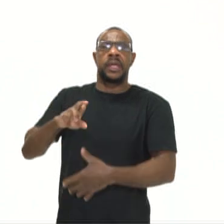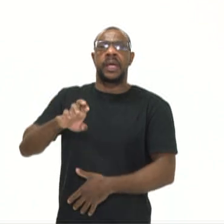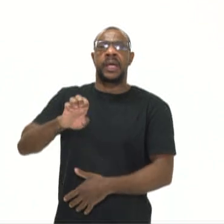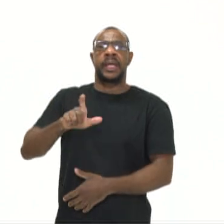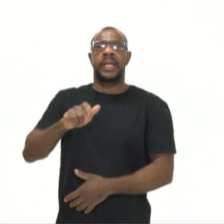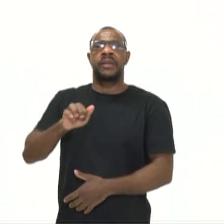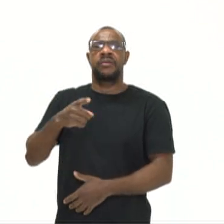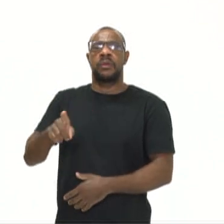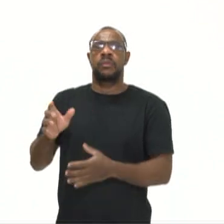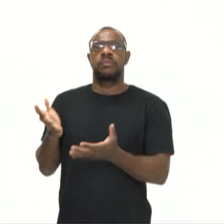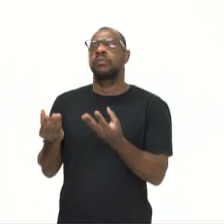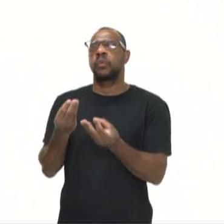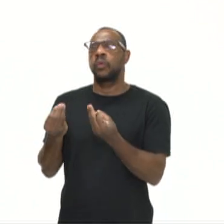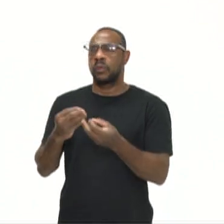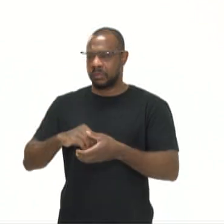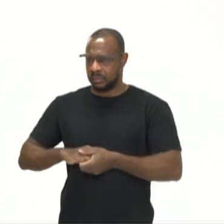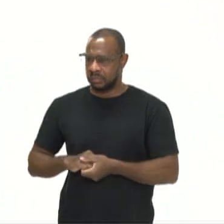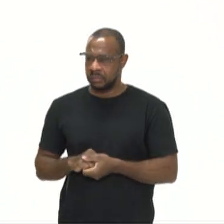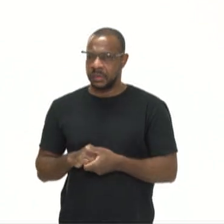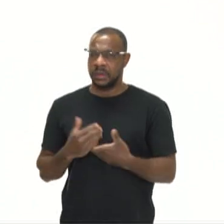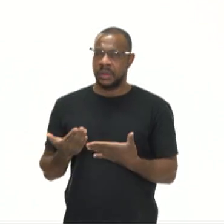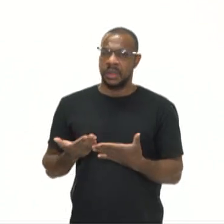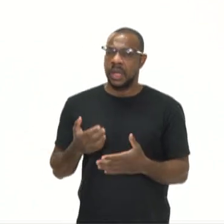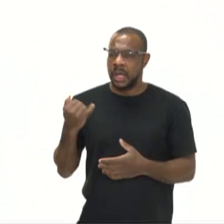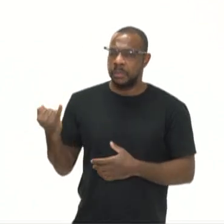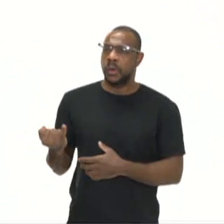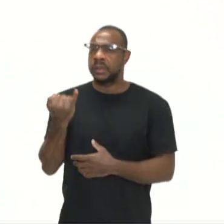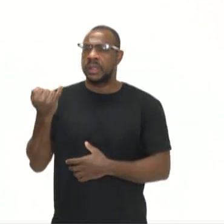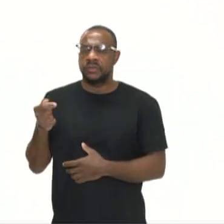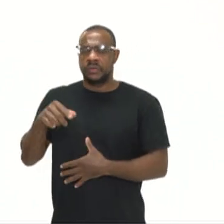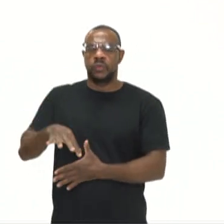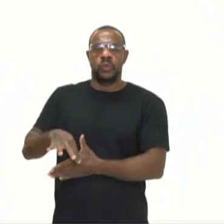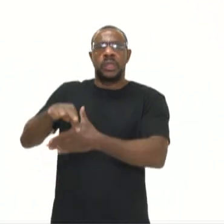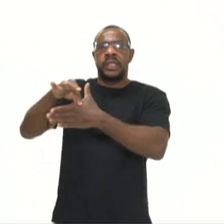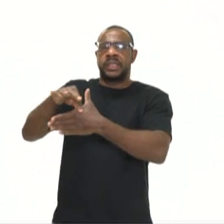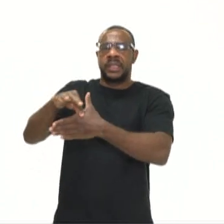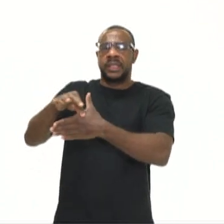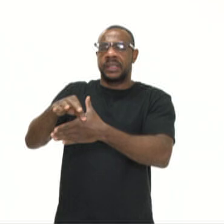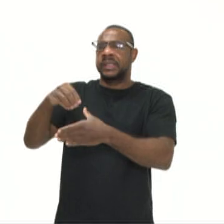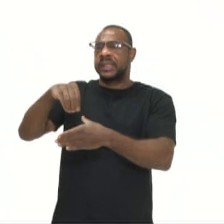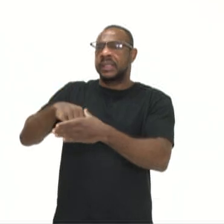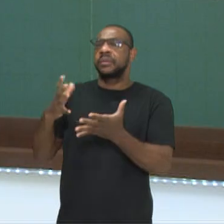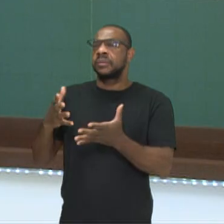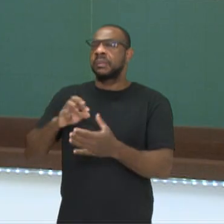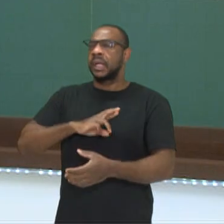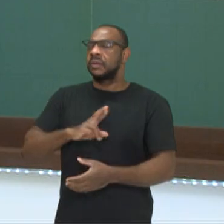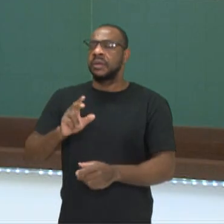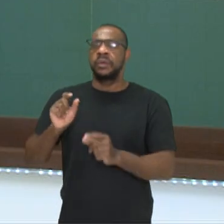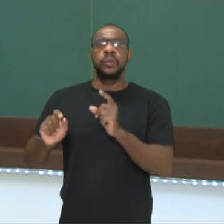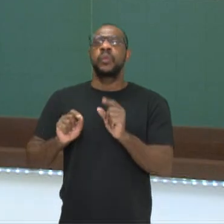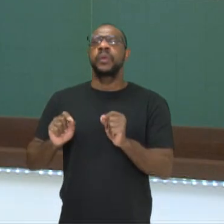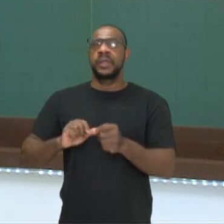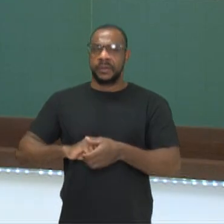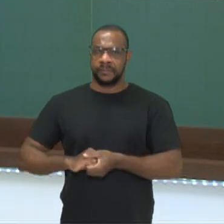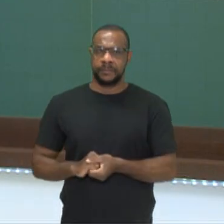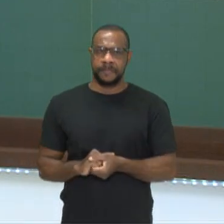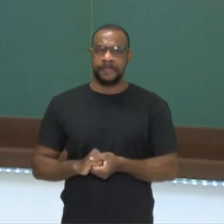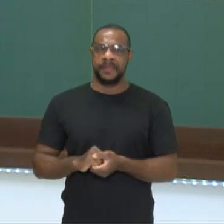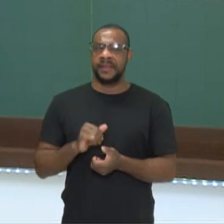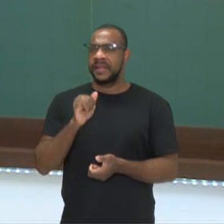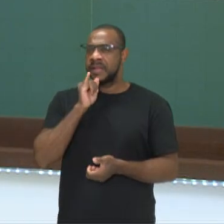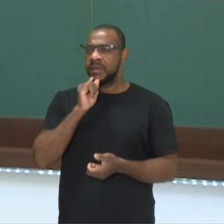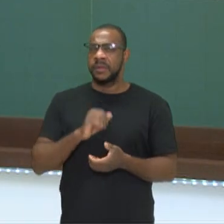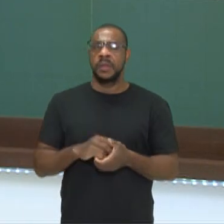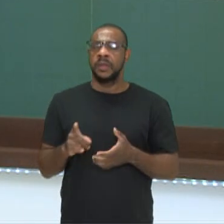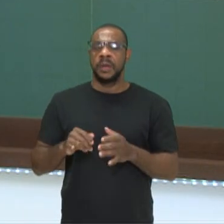e perceber a importância, a função desses líderes na promoção da paz por meio não só dos seus